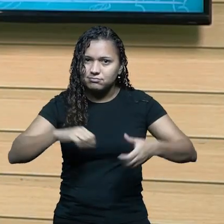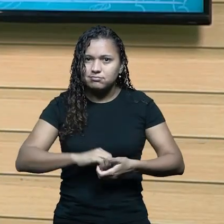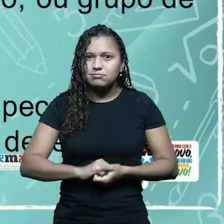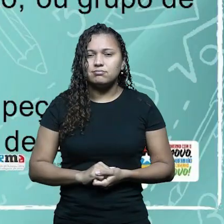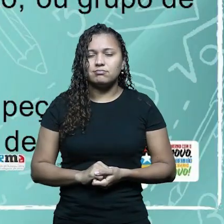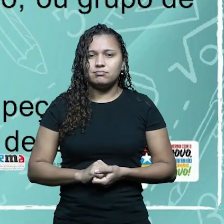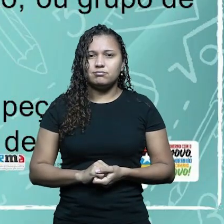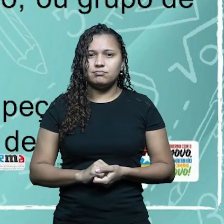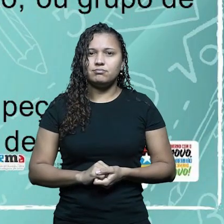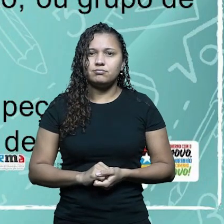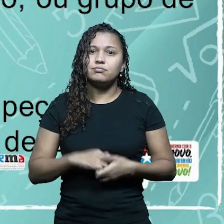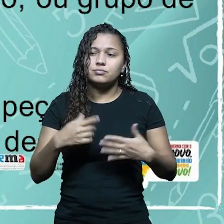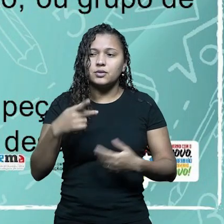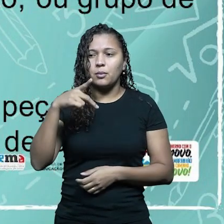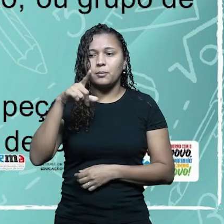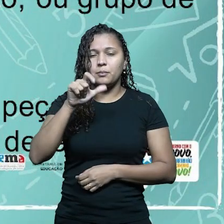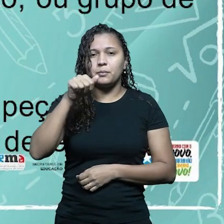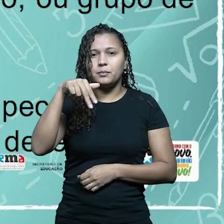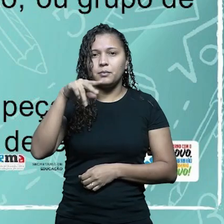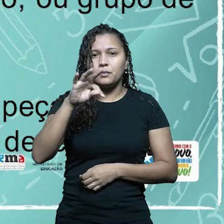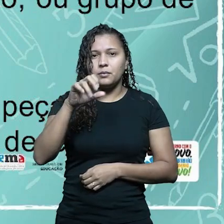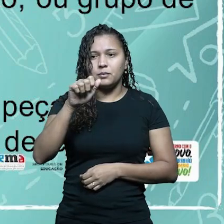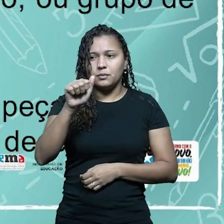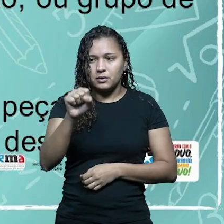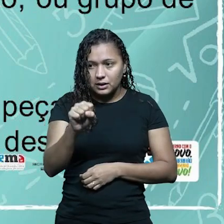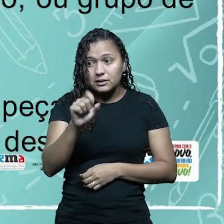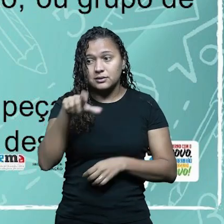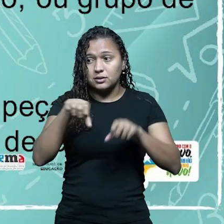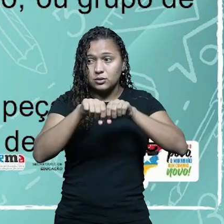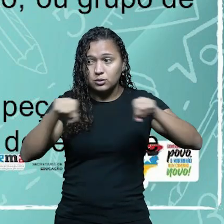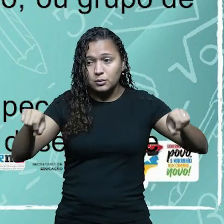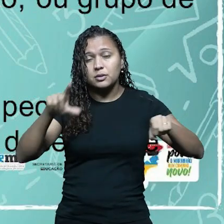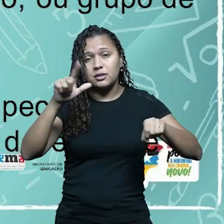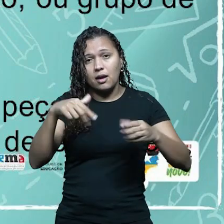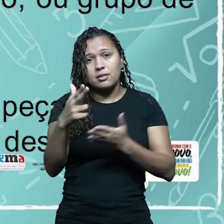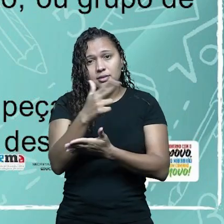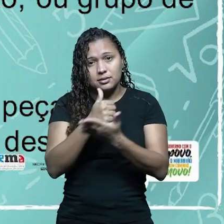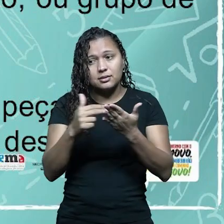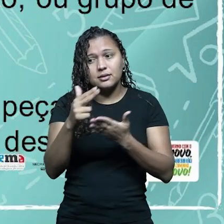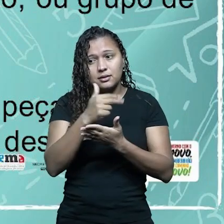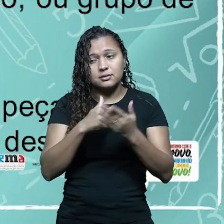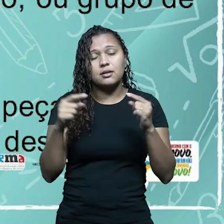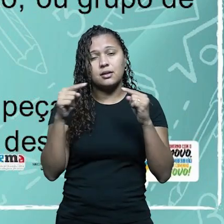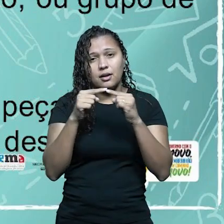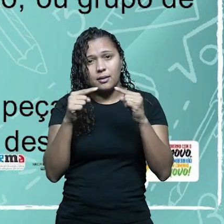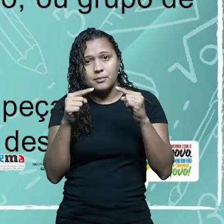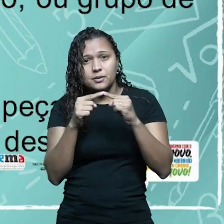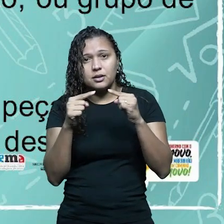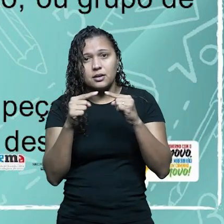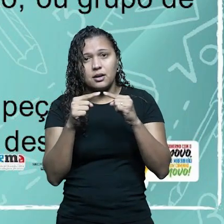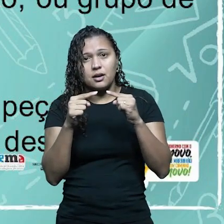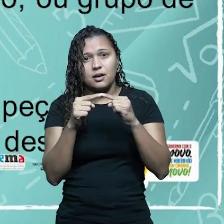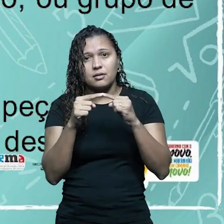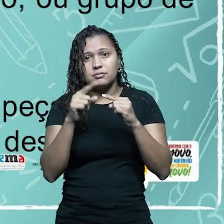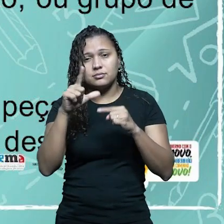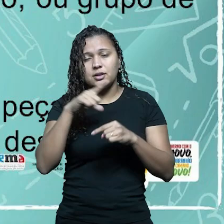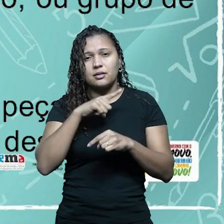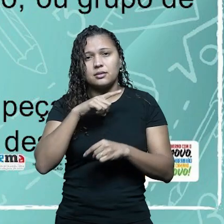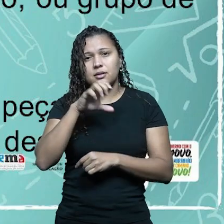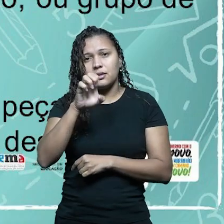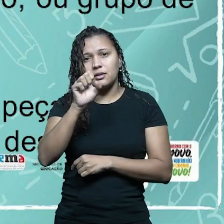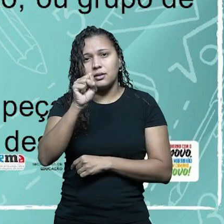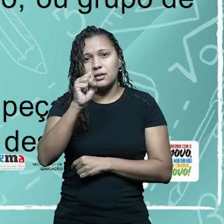tubulação. Plantas de tubulações. As plantas de tubulações são desenhos feitos em